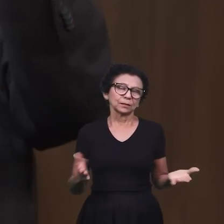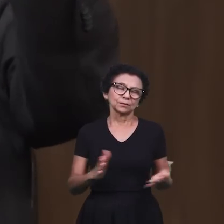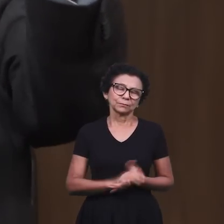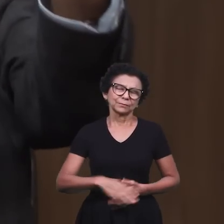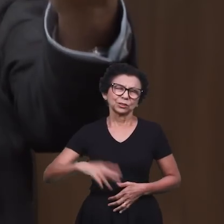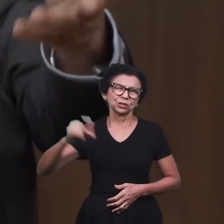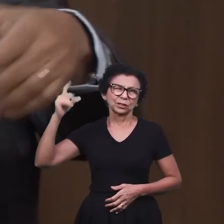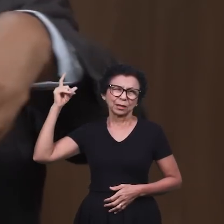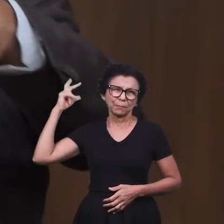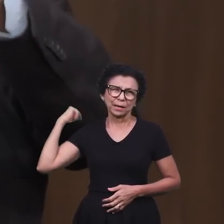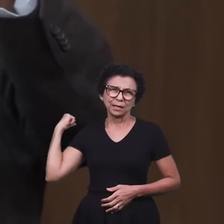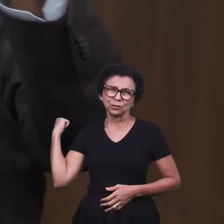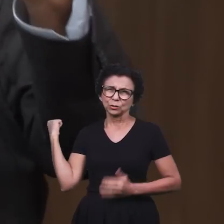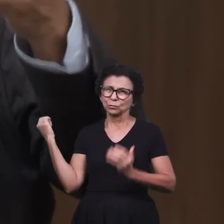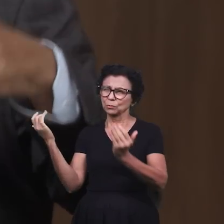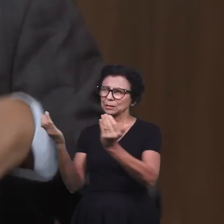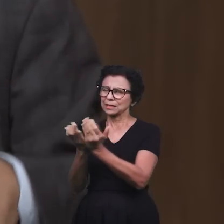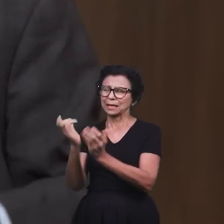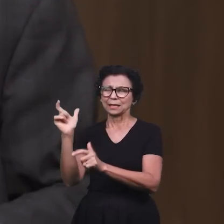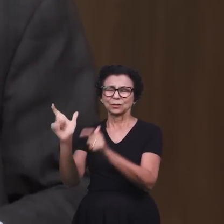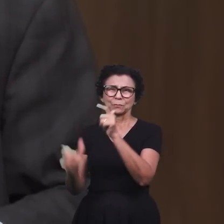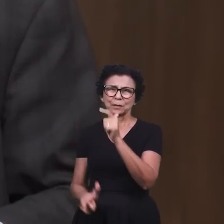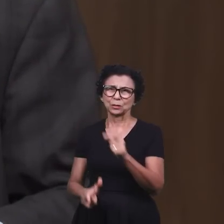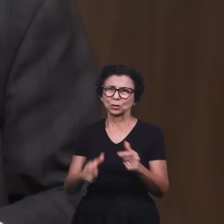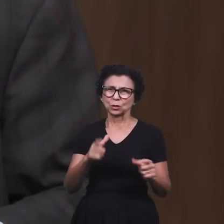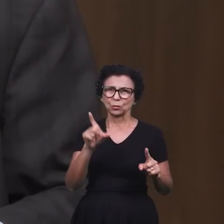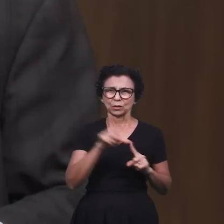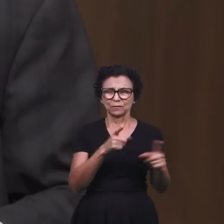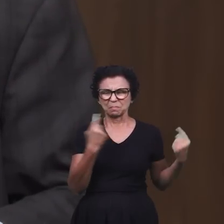essas épocas todas, foi matando cristãos, seja